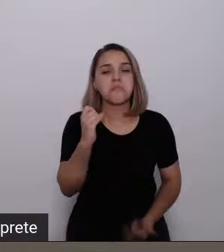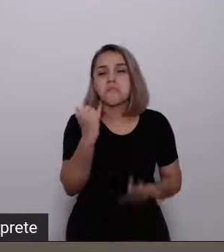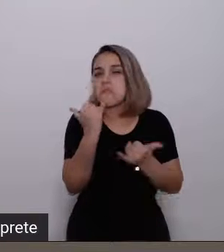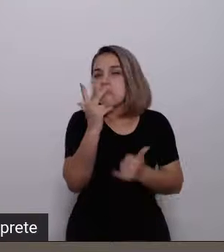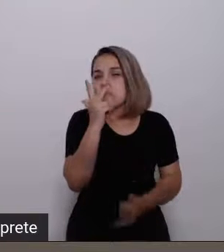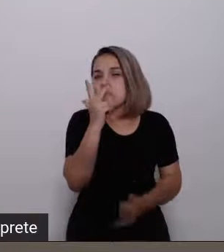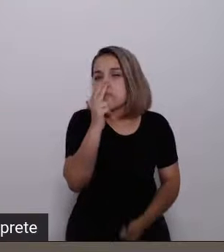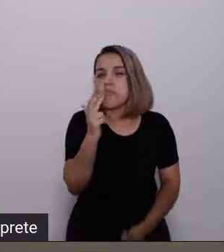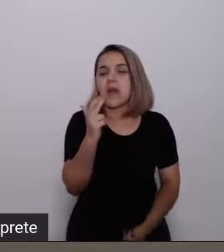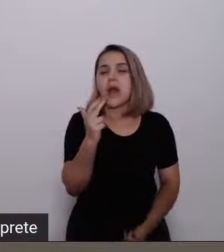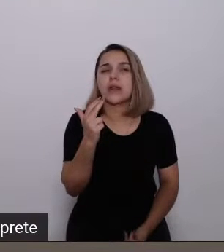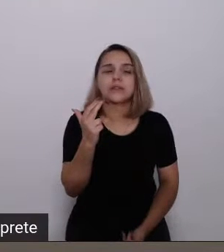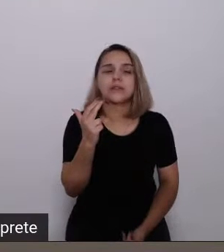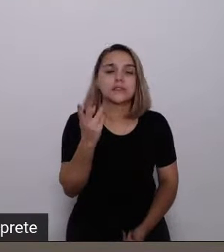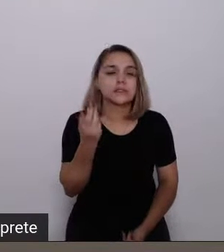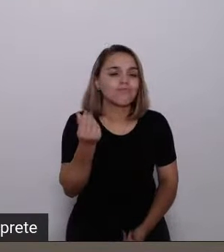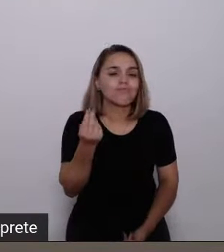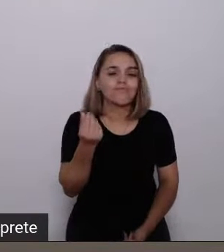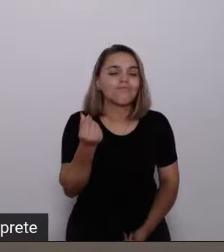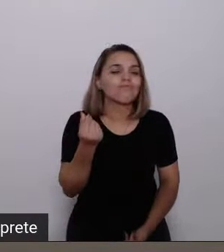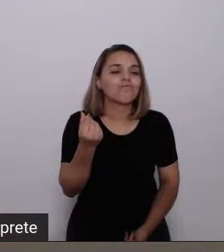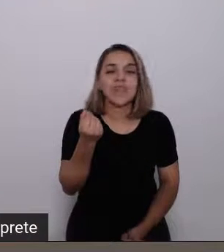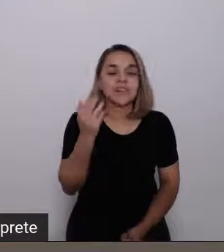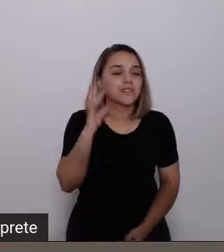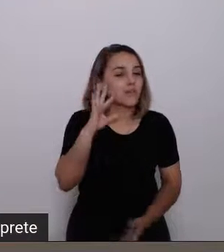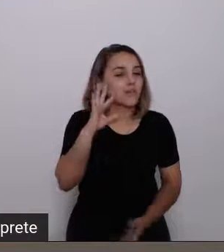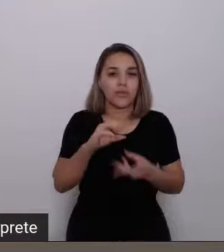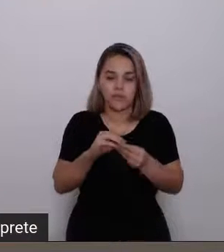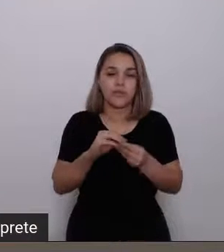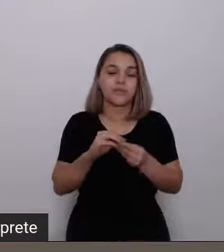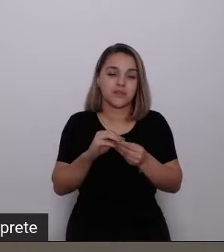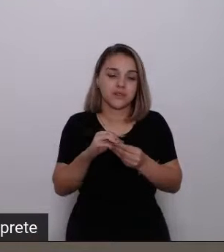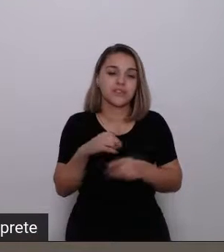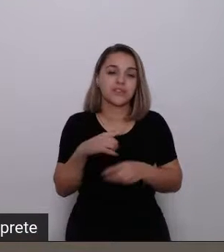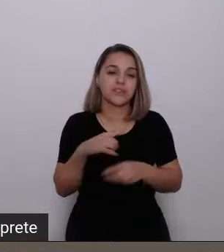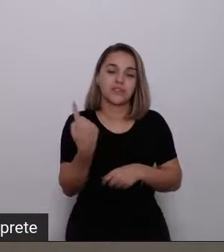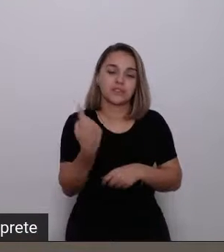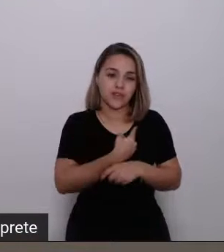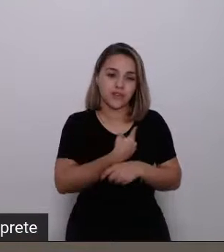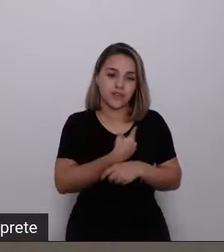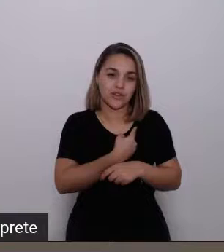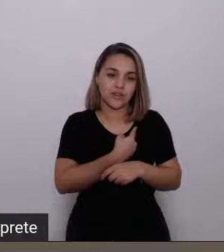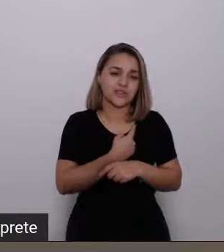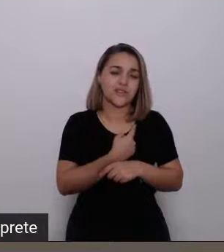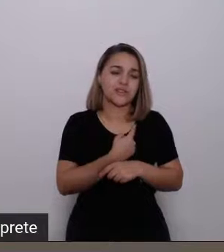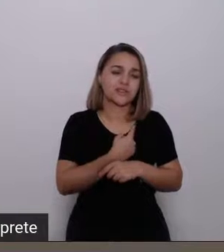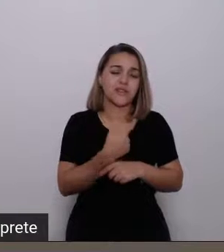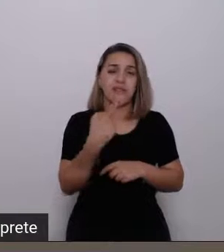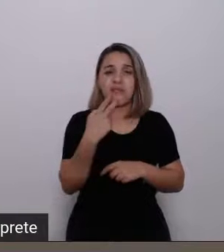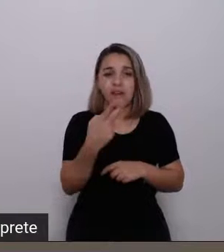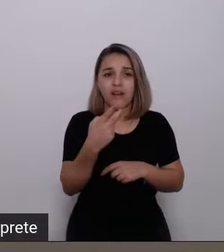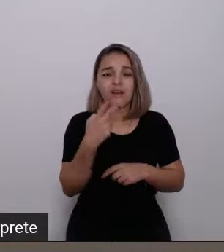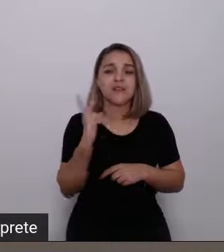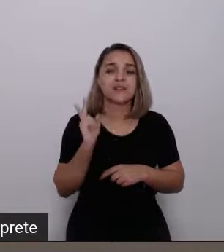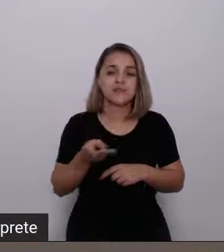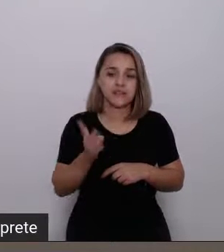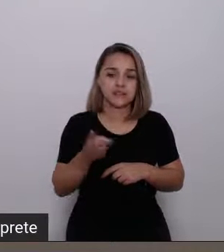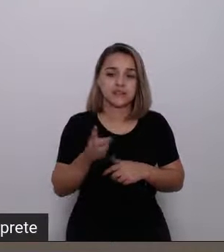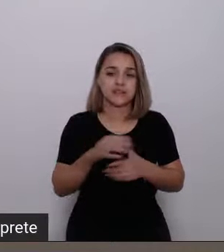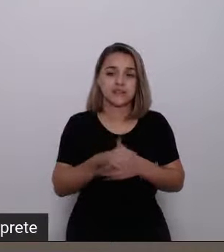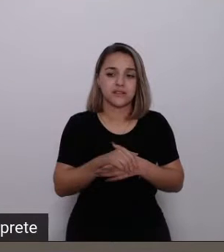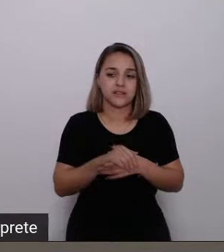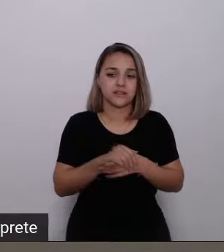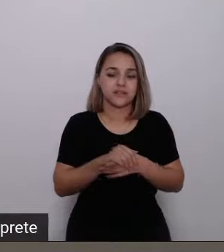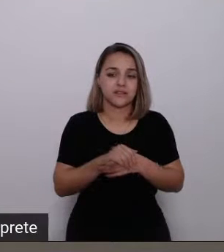pouco compreendido para a gente. A gente em geral chuta o pictorialismo o tempo todo, né, e bate nele como uma coisa